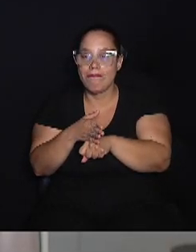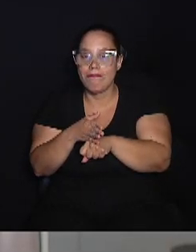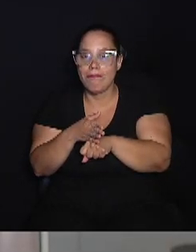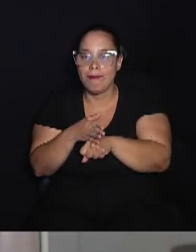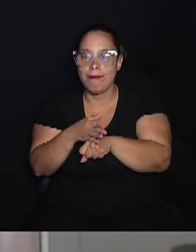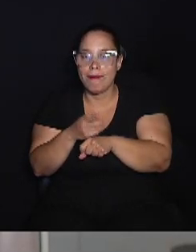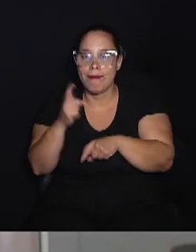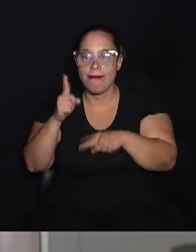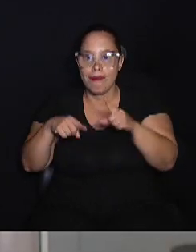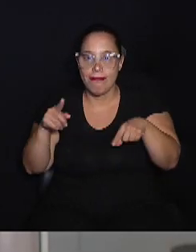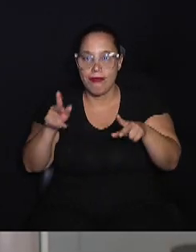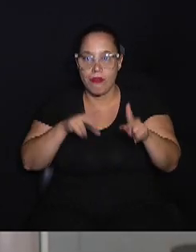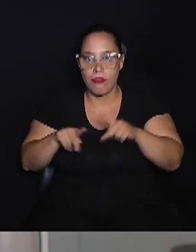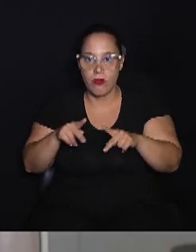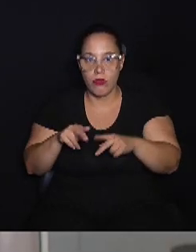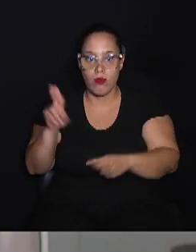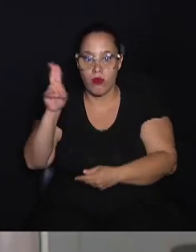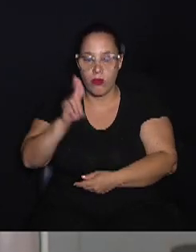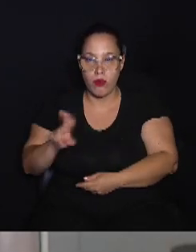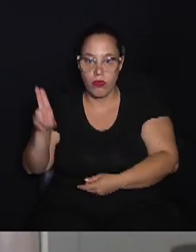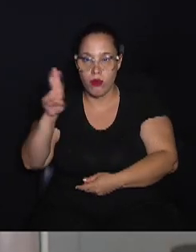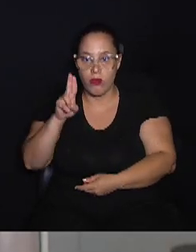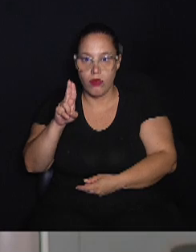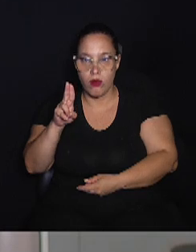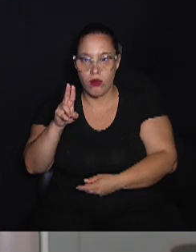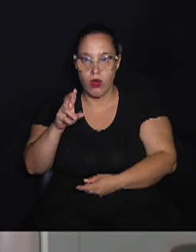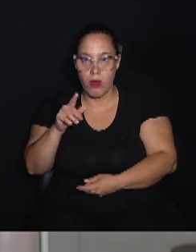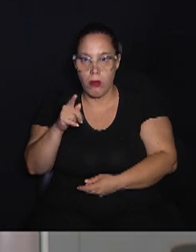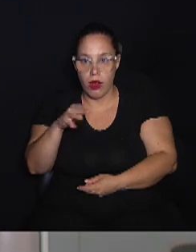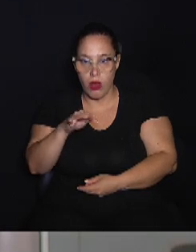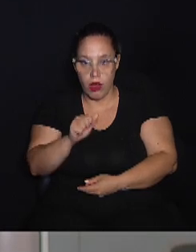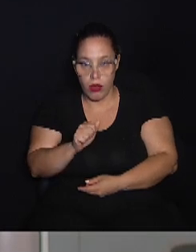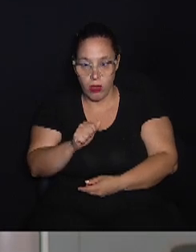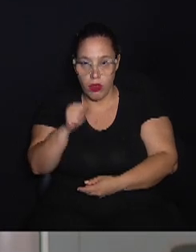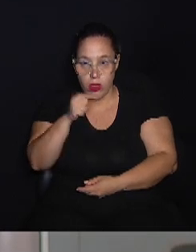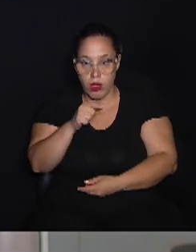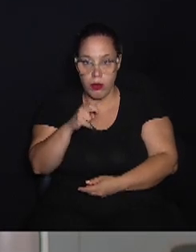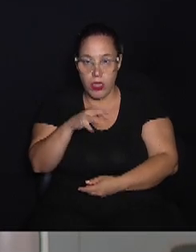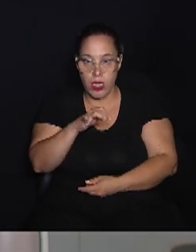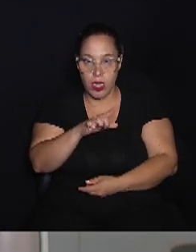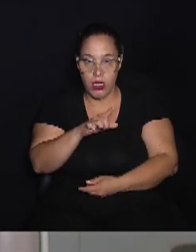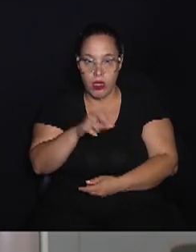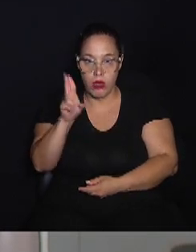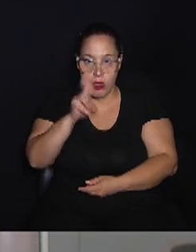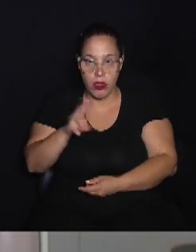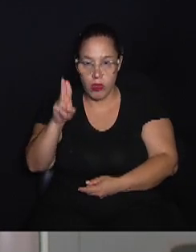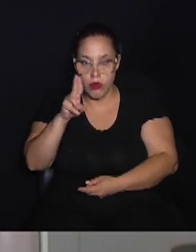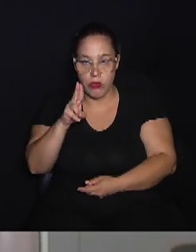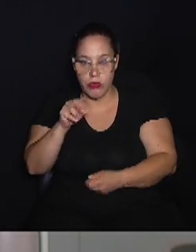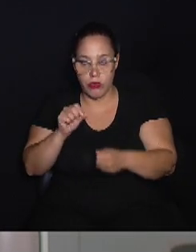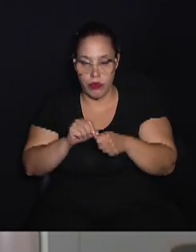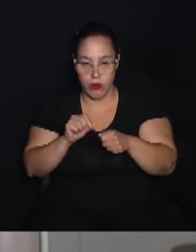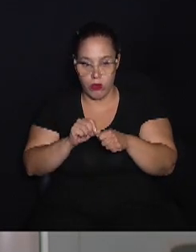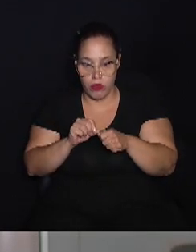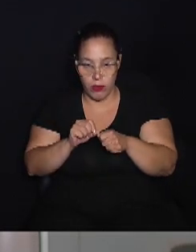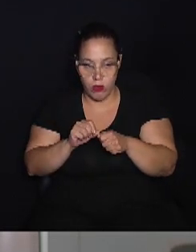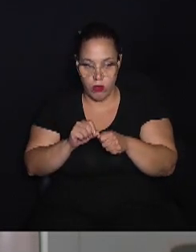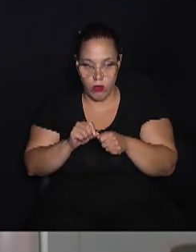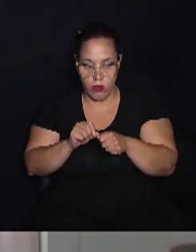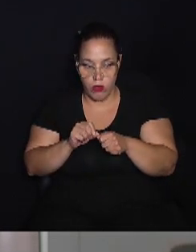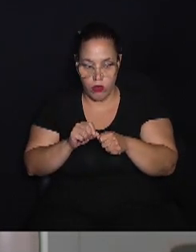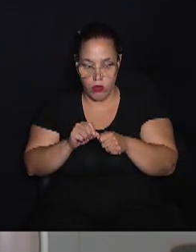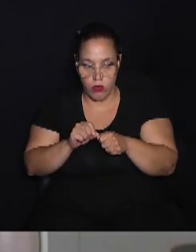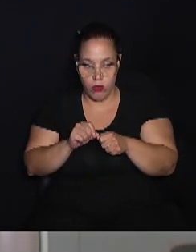geralmente a população acaba utilizando algumas plantas que são essas plantas medicinais que são utilizadas para fazer eh o para serem